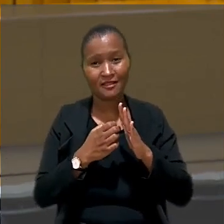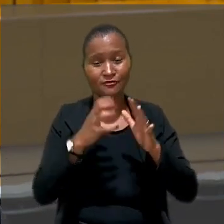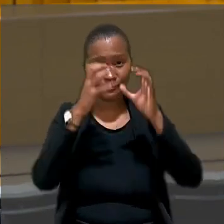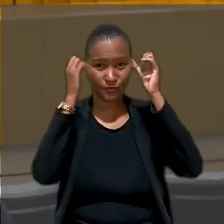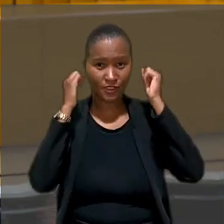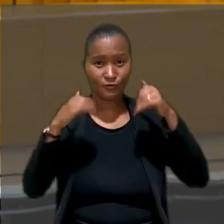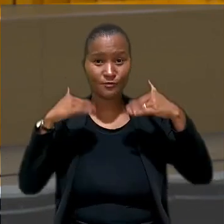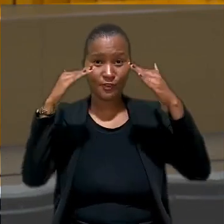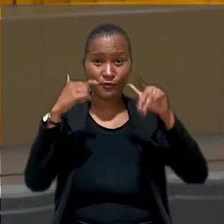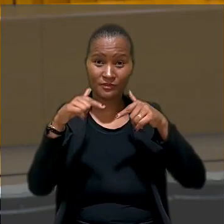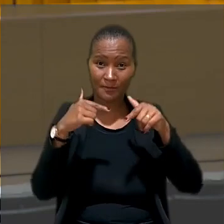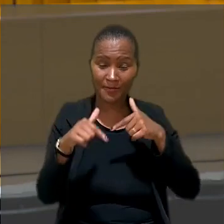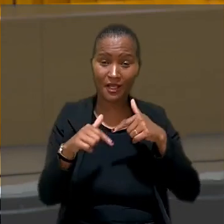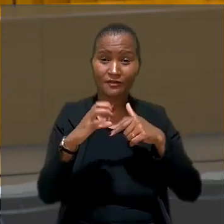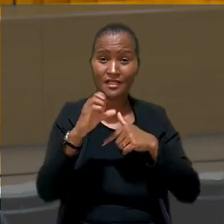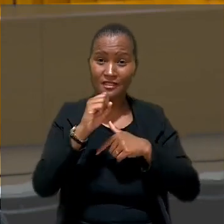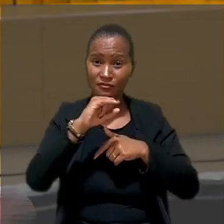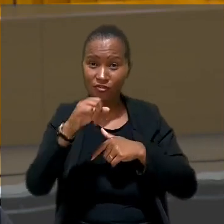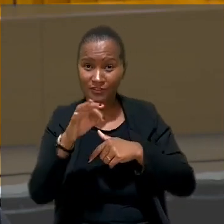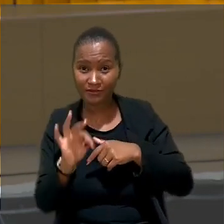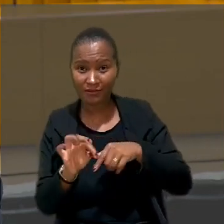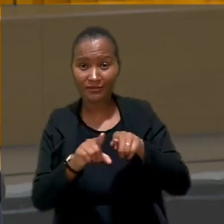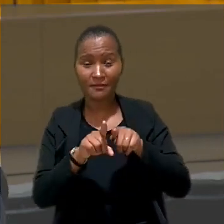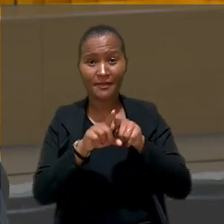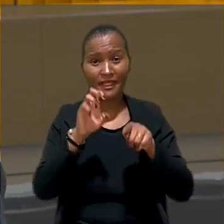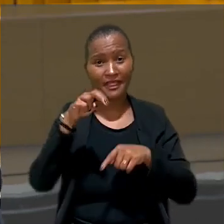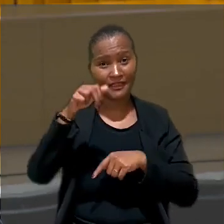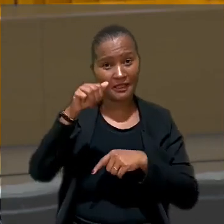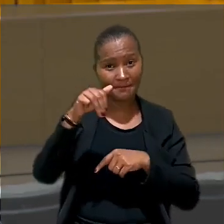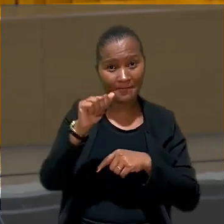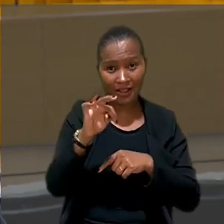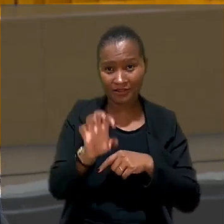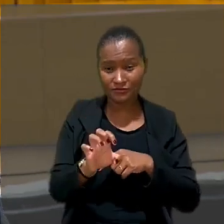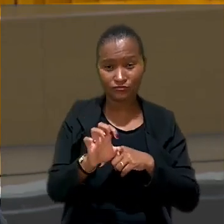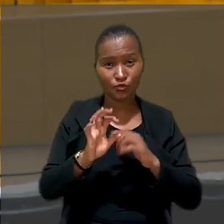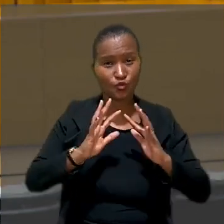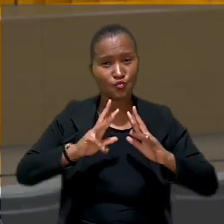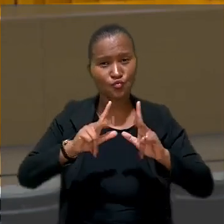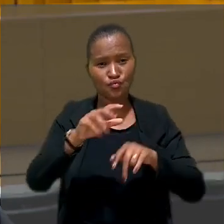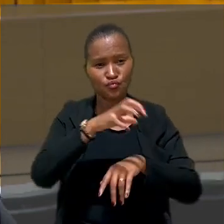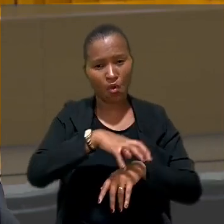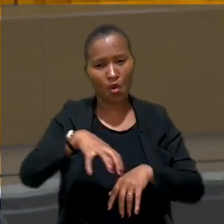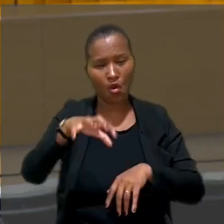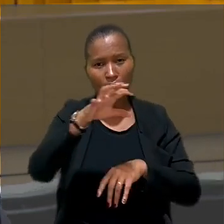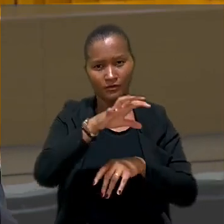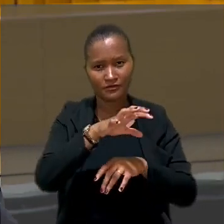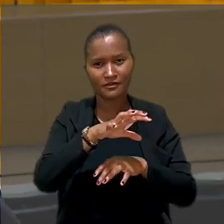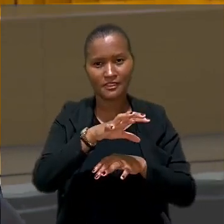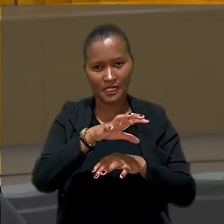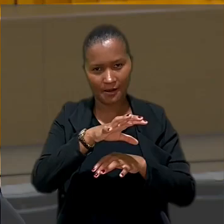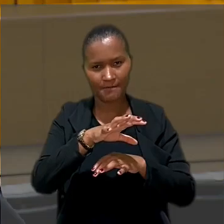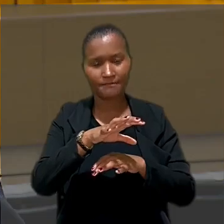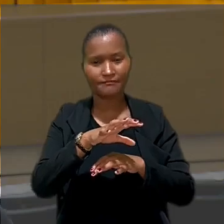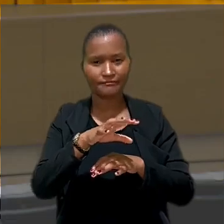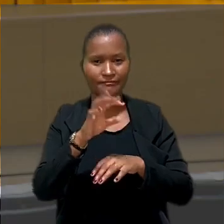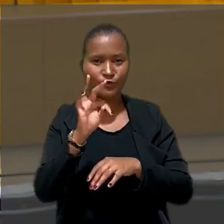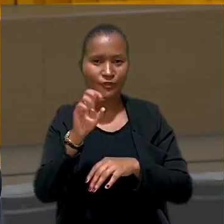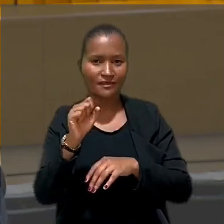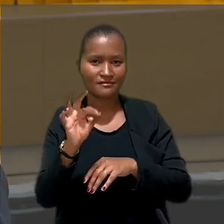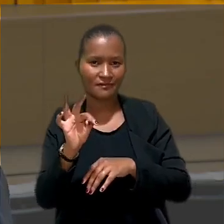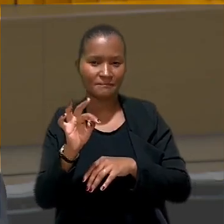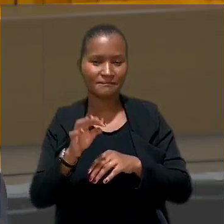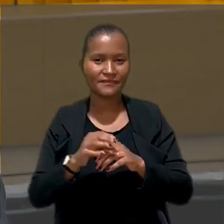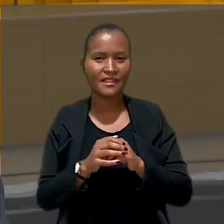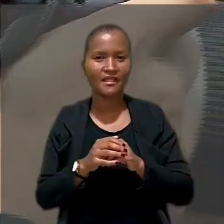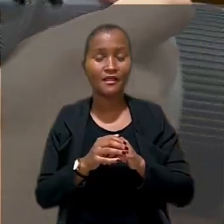tanto do Tribunal Superior do Trabalho, do CSJT, da ENAMAT, de todos os órgãos que compõem o